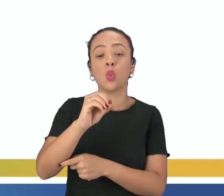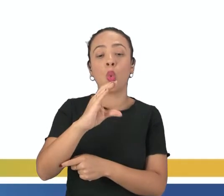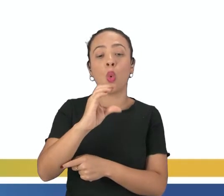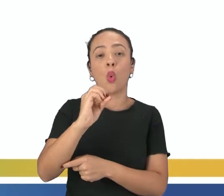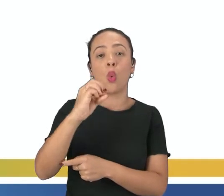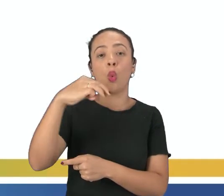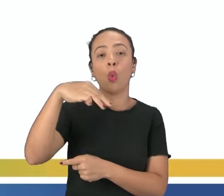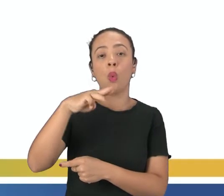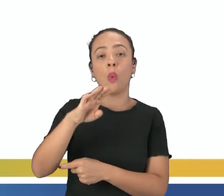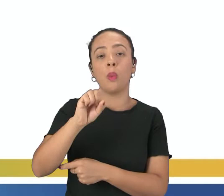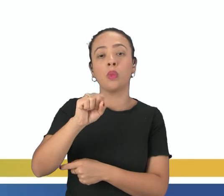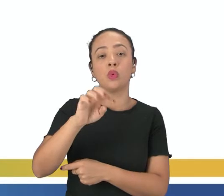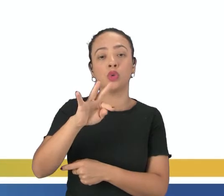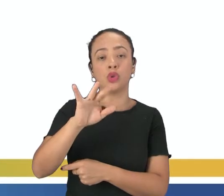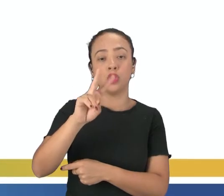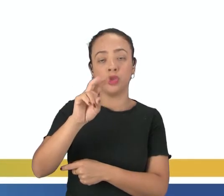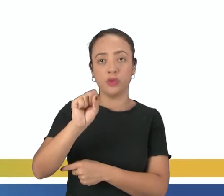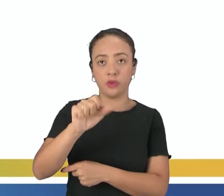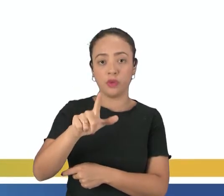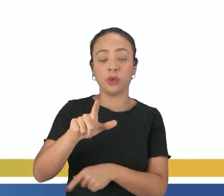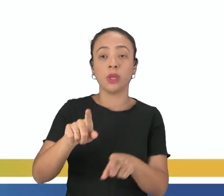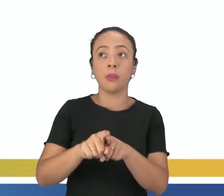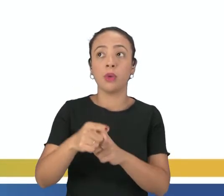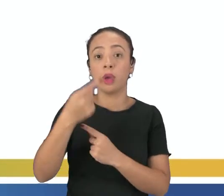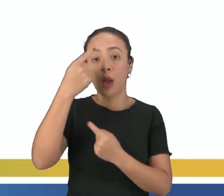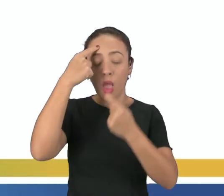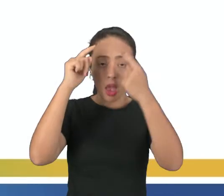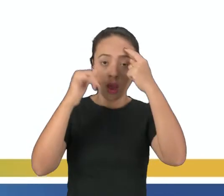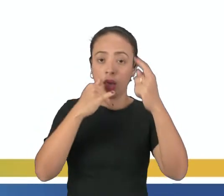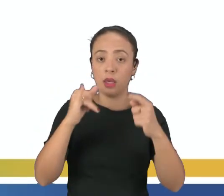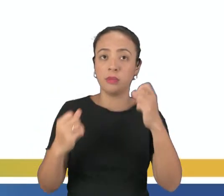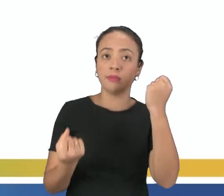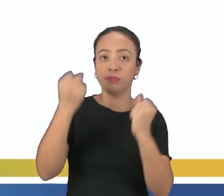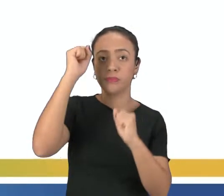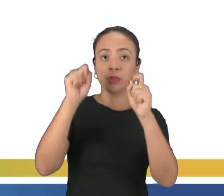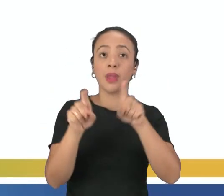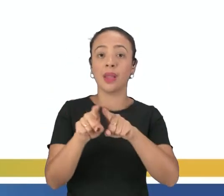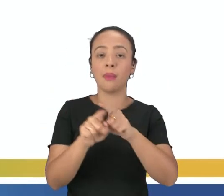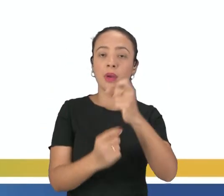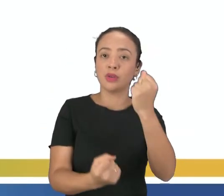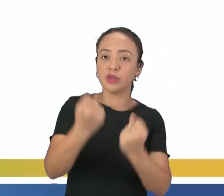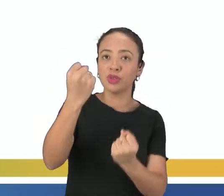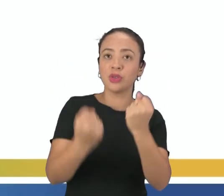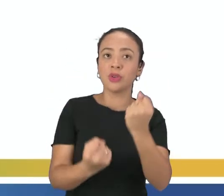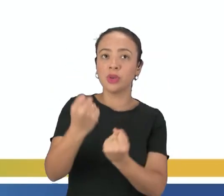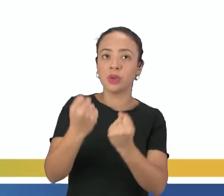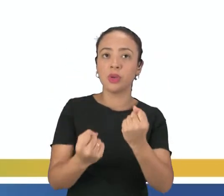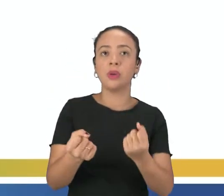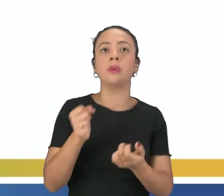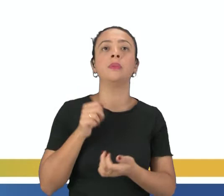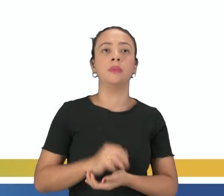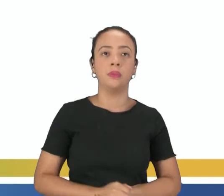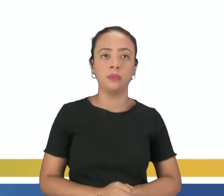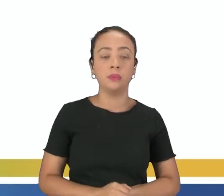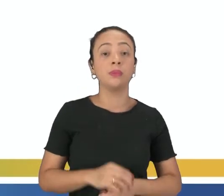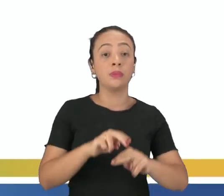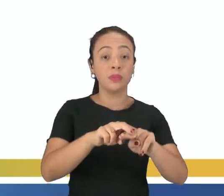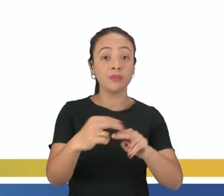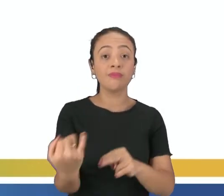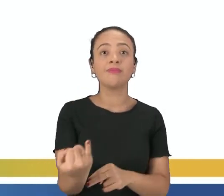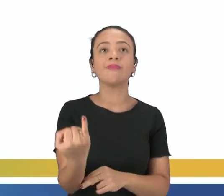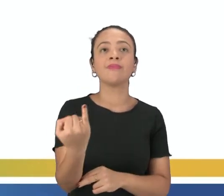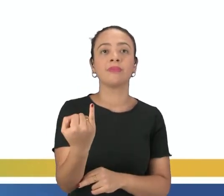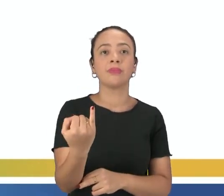biocombustíveis, a geração de energia em indústrias e nos motores dos automóveis. Então, o que a gente pode observar aqui? Qual